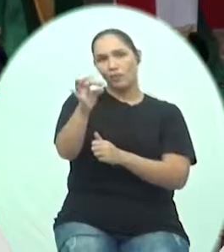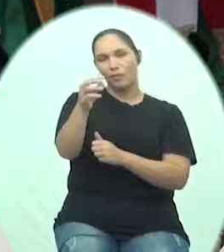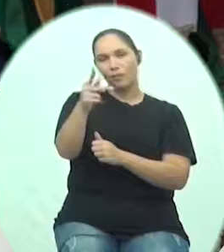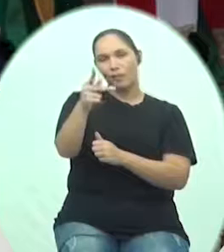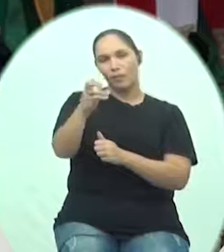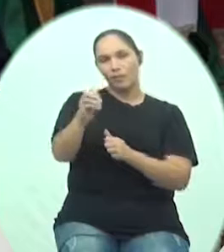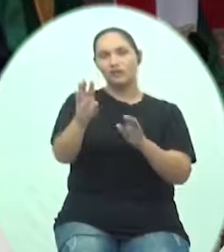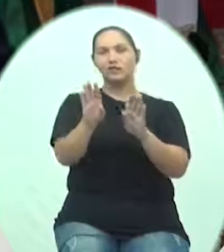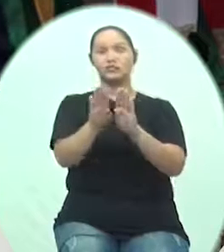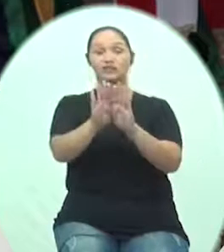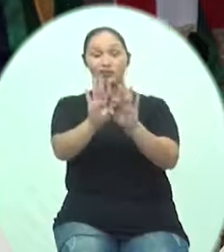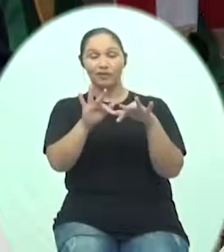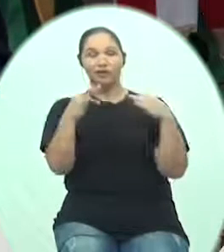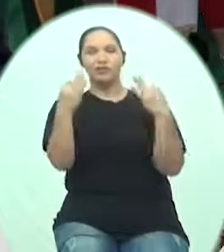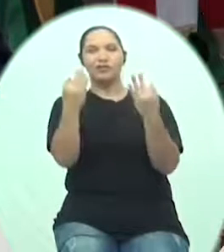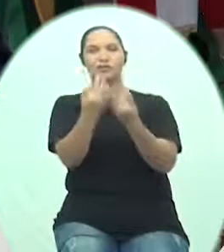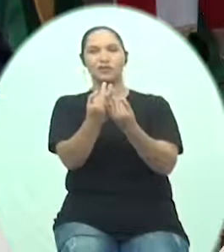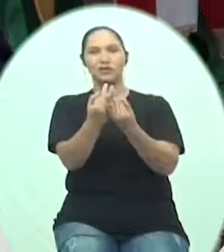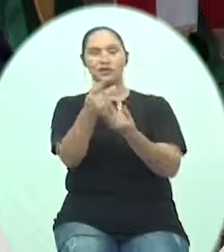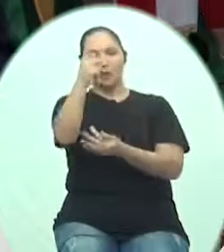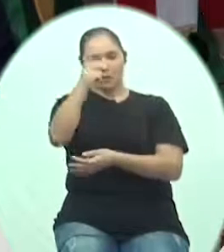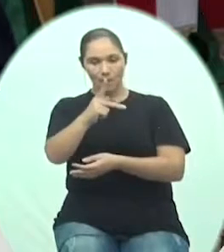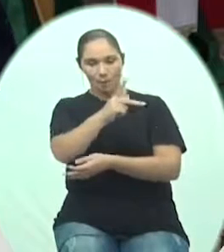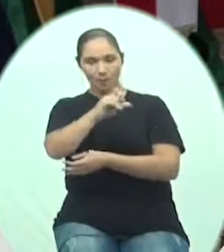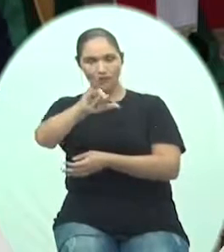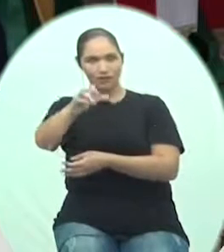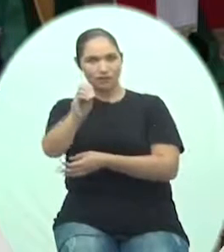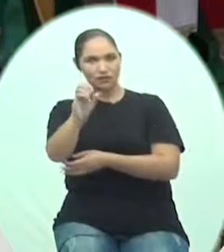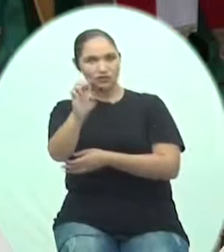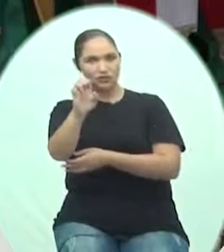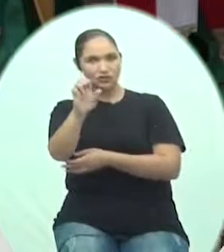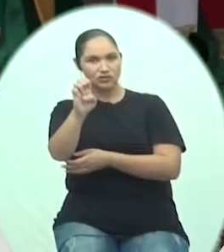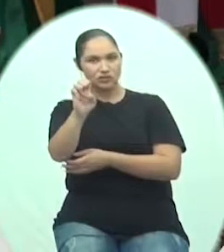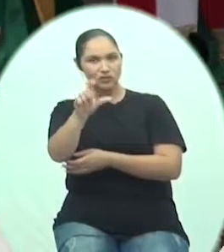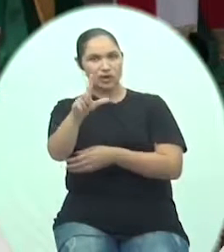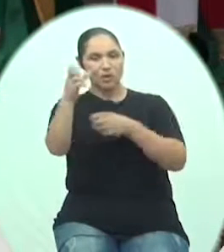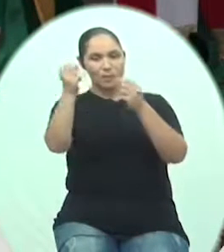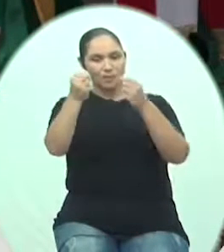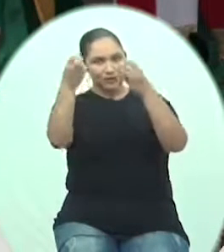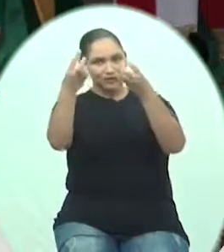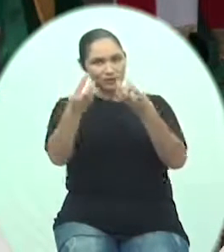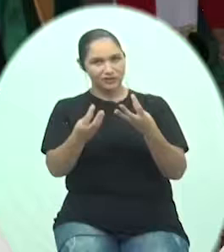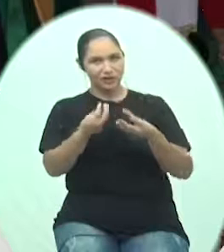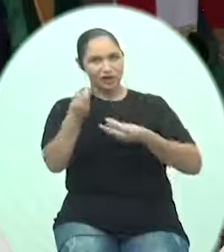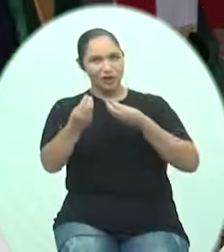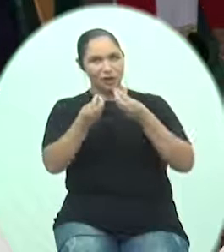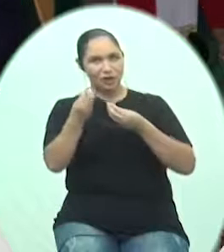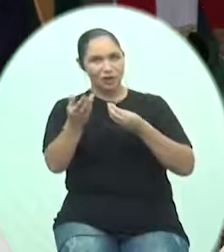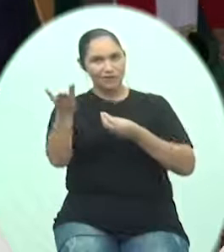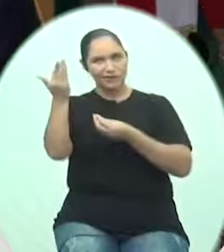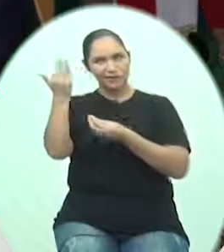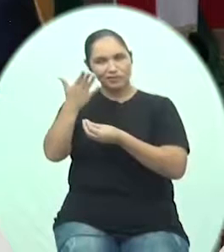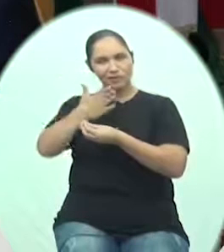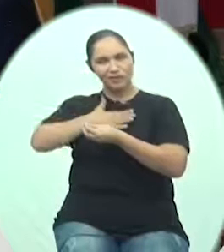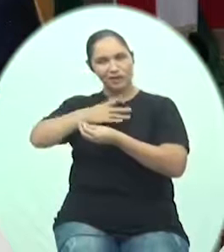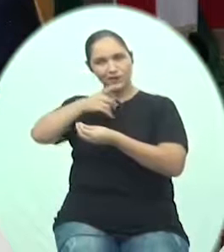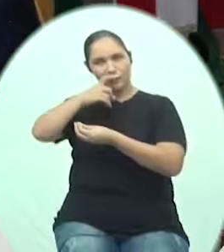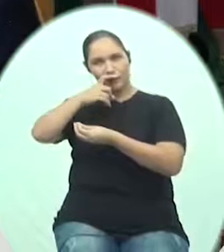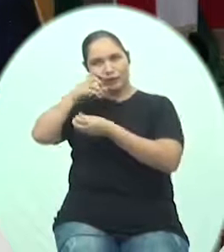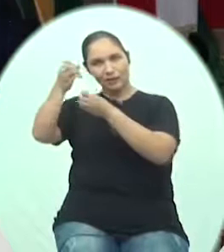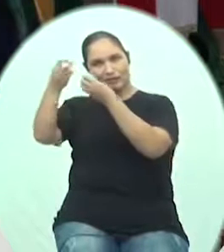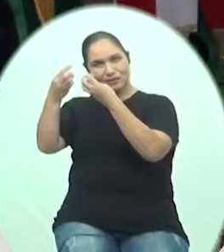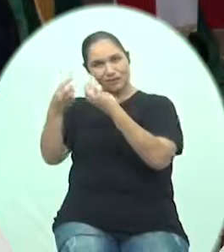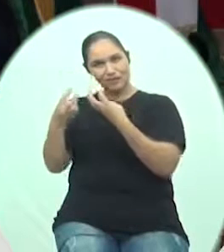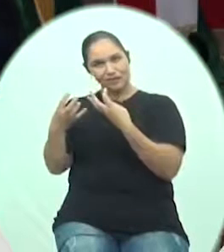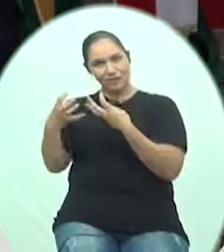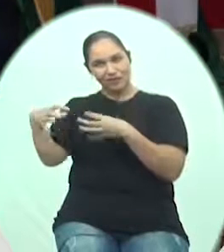dizer que me lembro quando me fal Meu pai falava do centro Rural Rural do Morro Estevão que lá que tinha